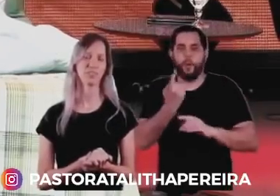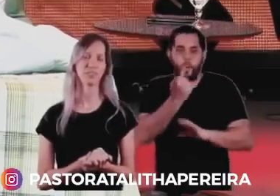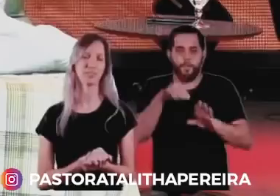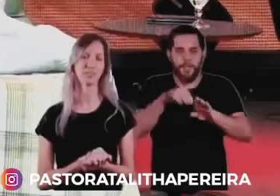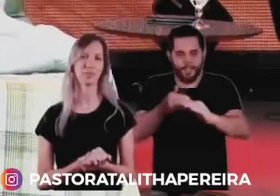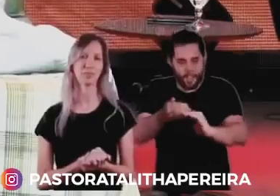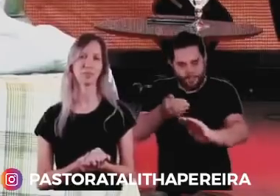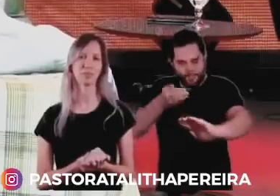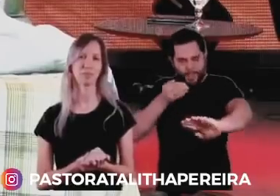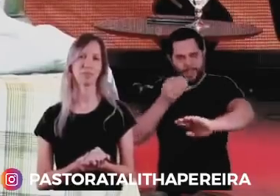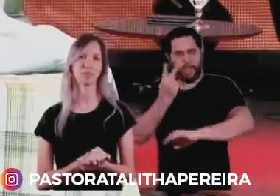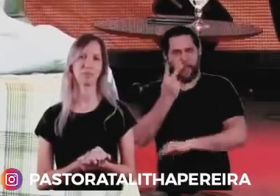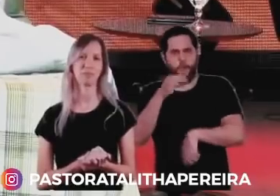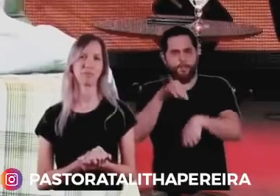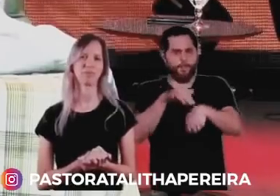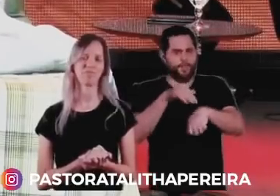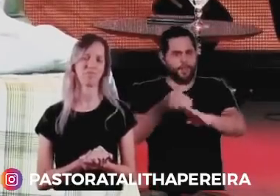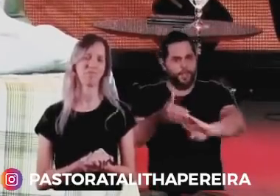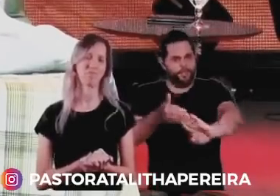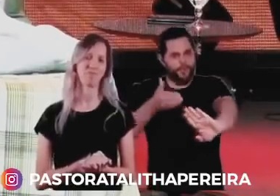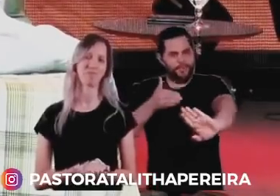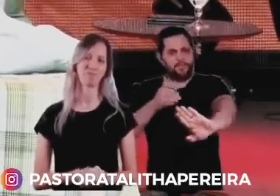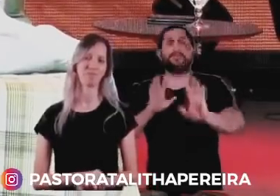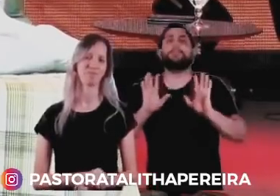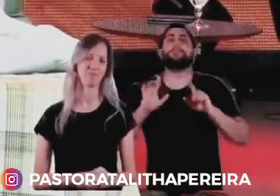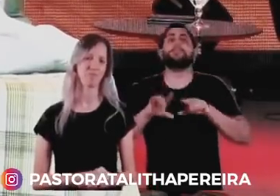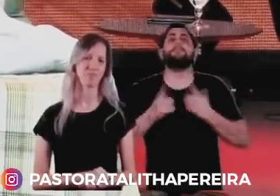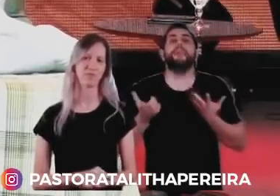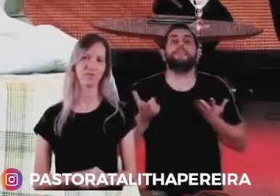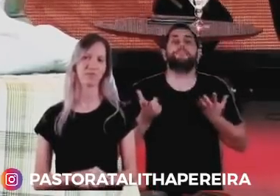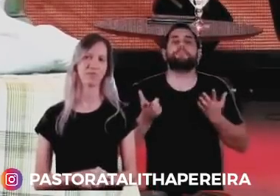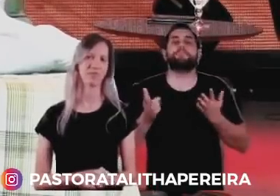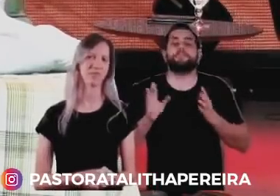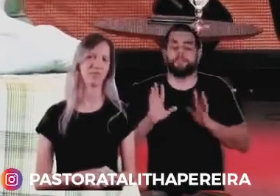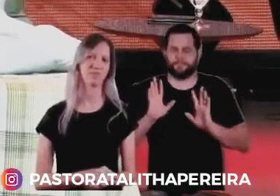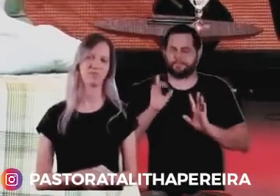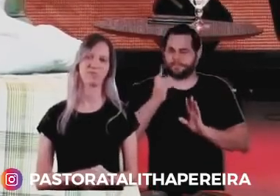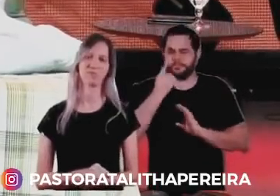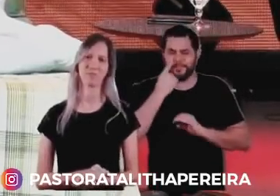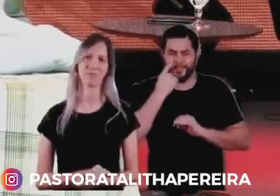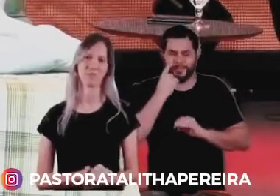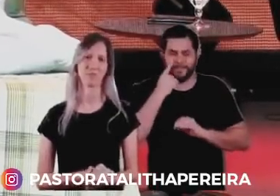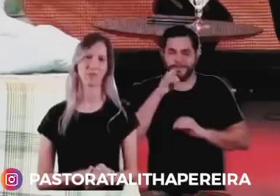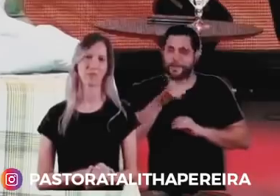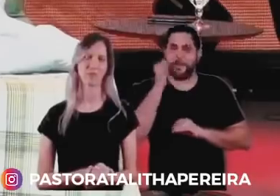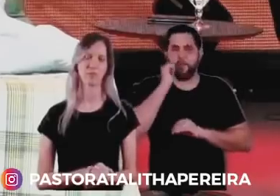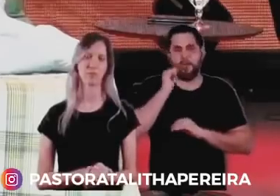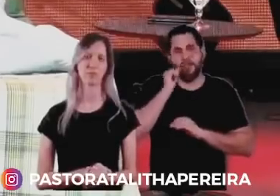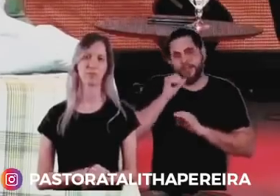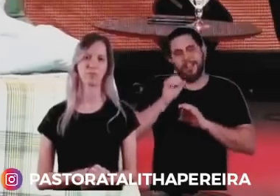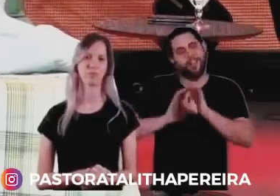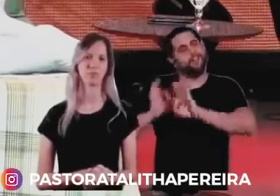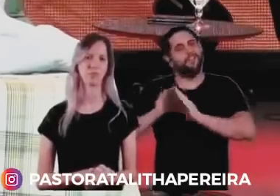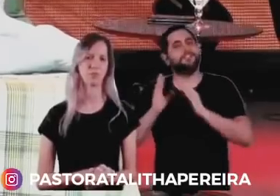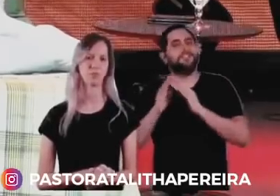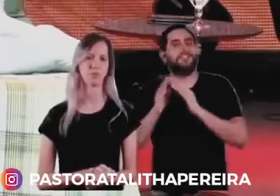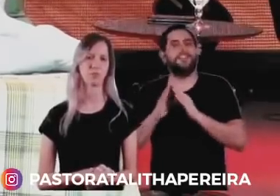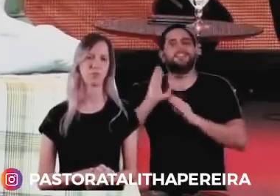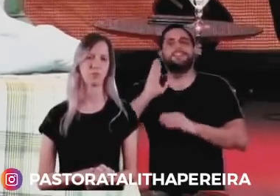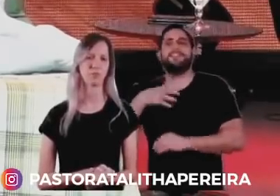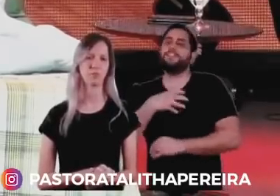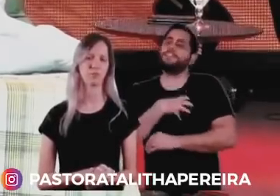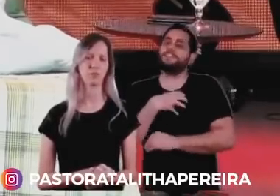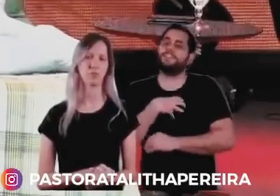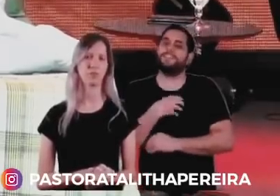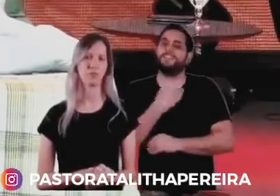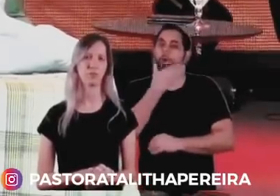distância, 2 metros de distância. Mas, ó, e outra coisa, um detalhe, para quem é dona de casa, né? Deve estar sentindo,